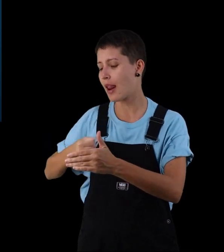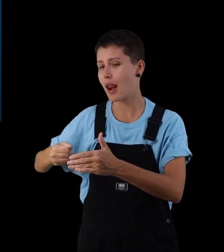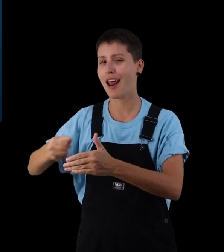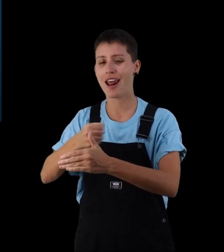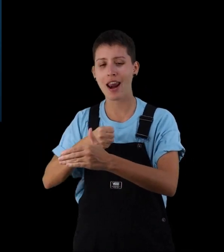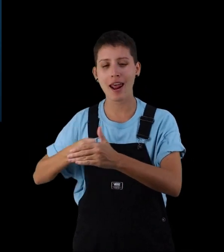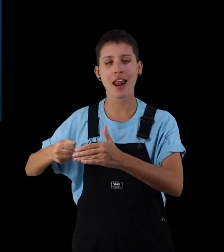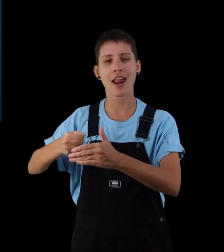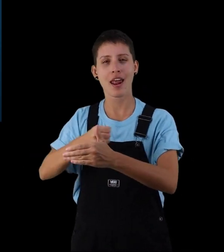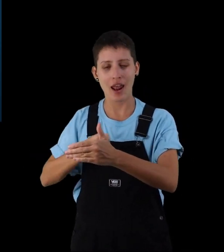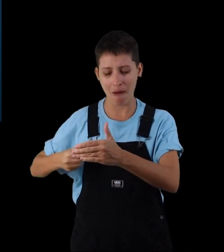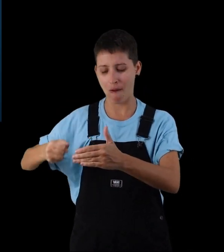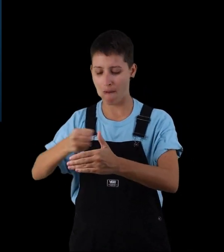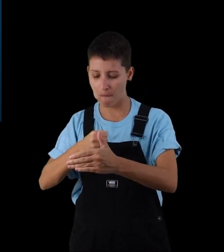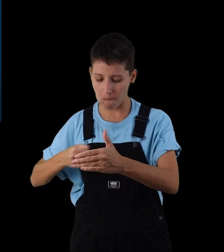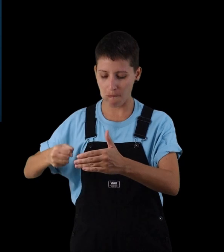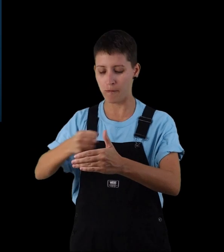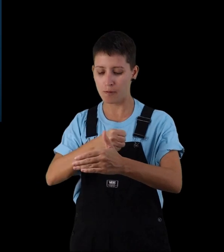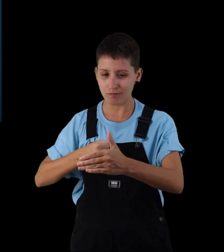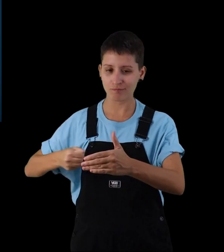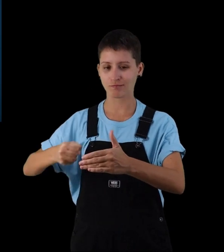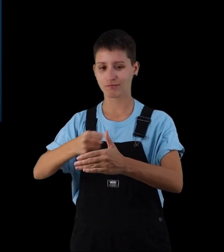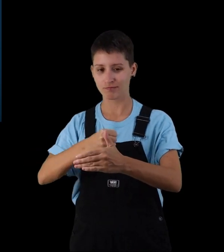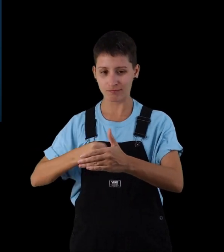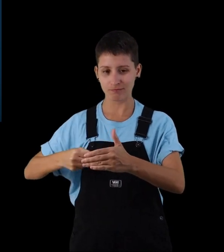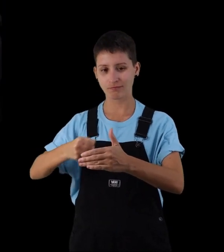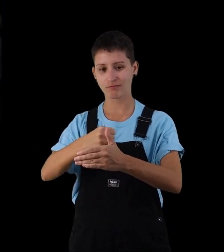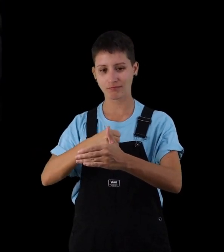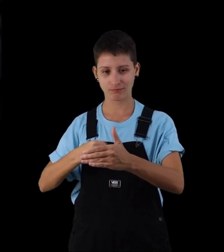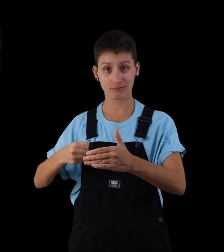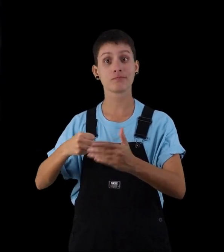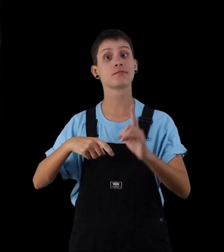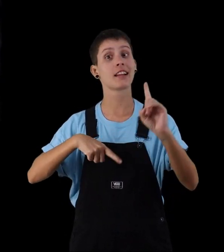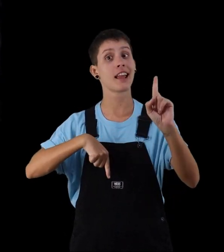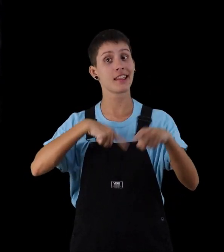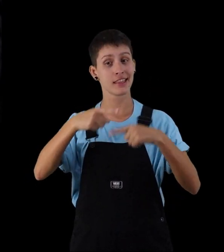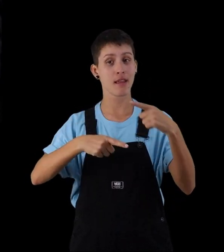açúcar. Ia mexendo, a calda ia engrossando.